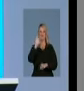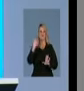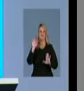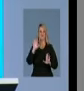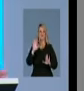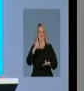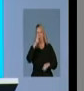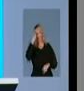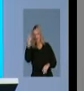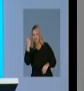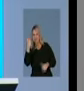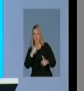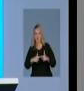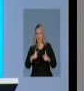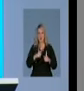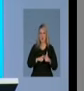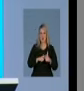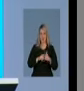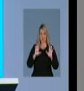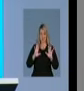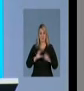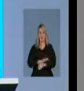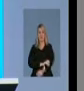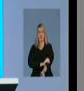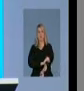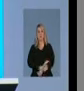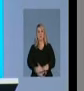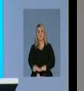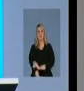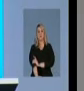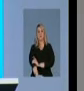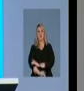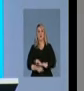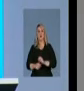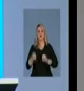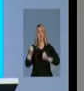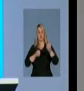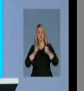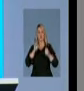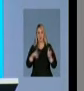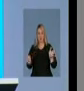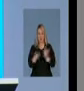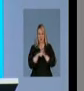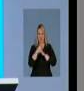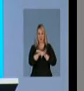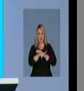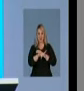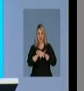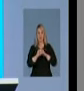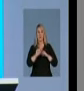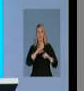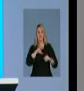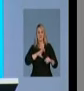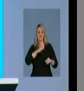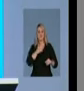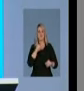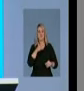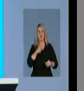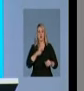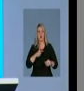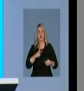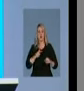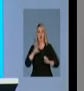problema hoje, antes de responder objetivamente, o problema do motorista é só do motorista, quem nunca teve coragem para enfrentar um